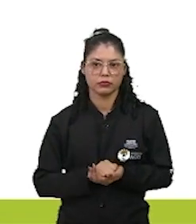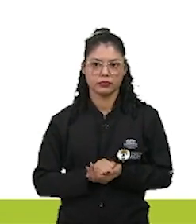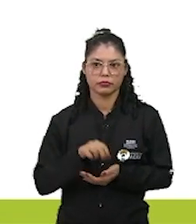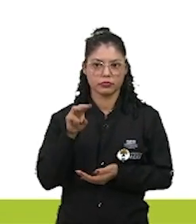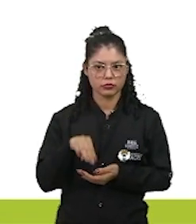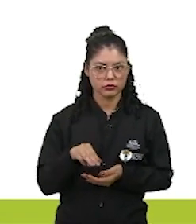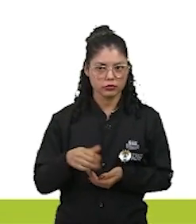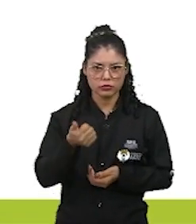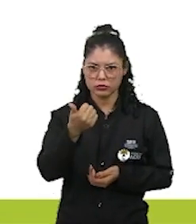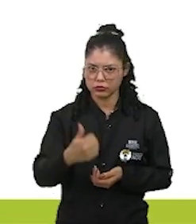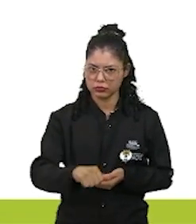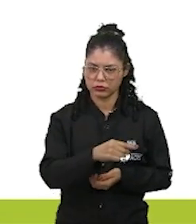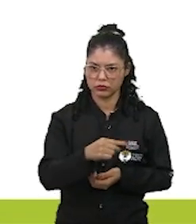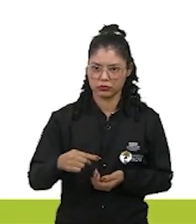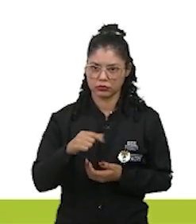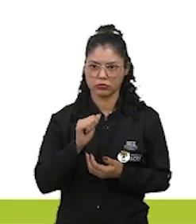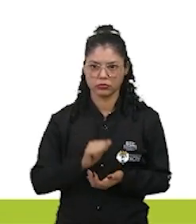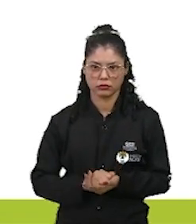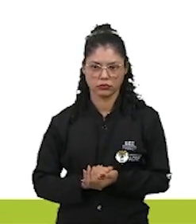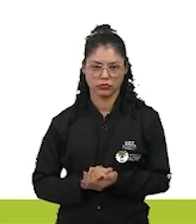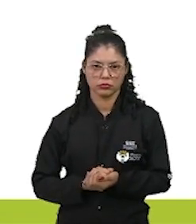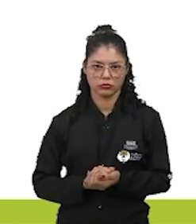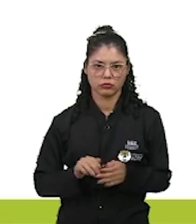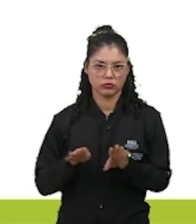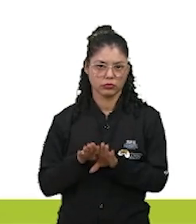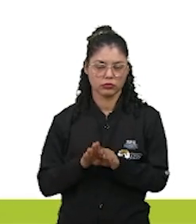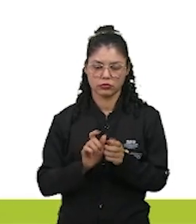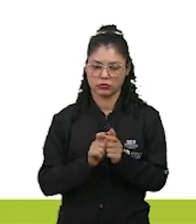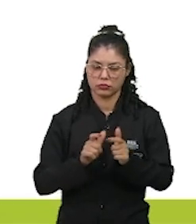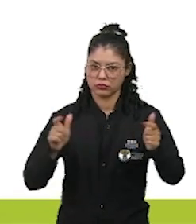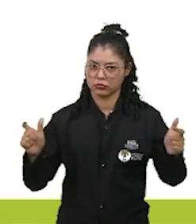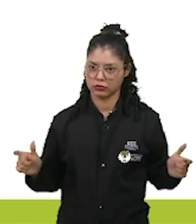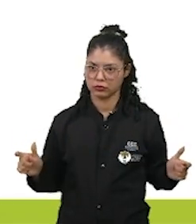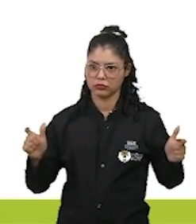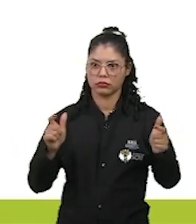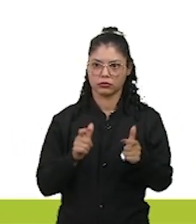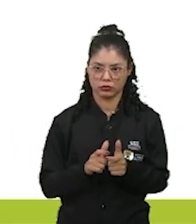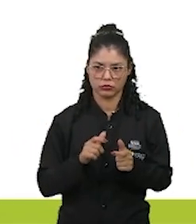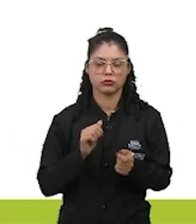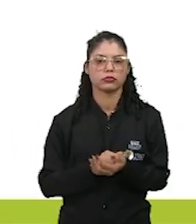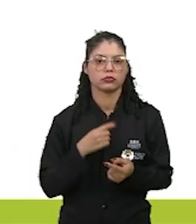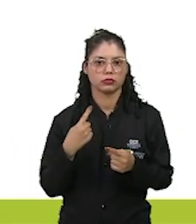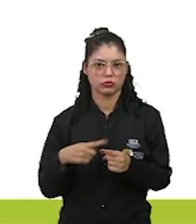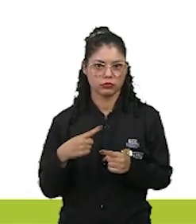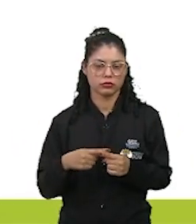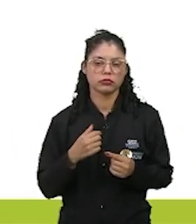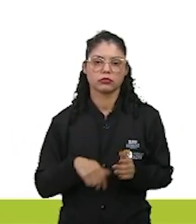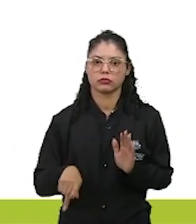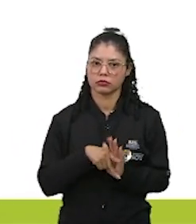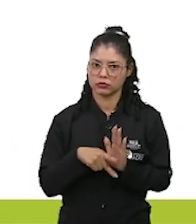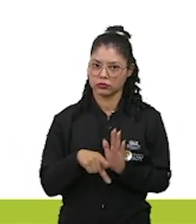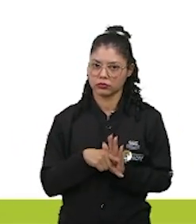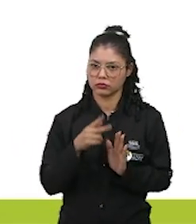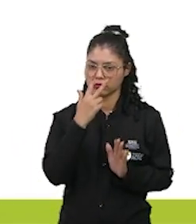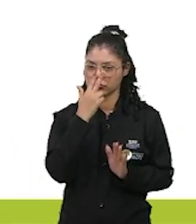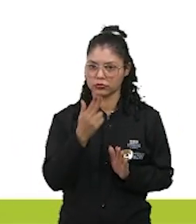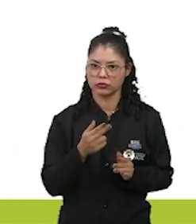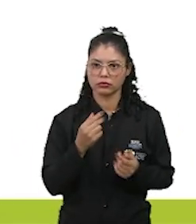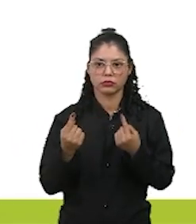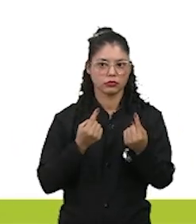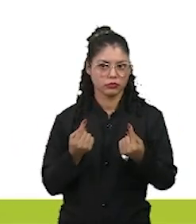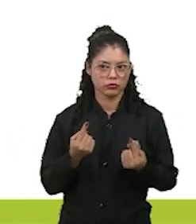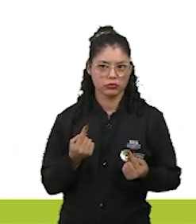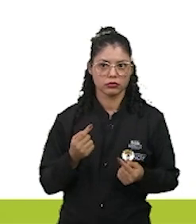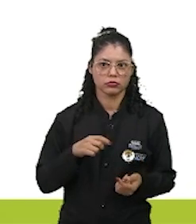ele passa a ser negativo, ou seja, ele é decrescente. Por quê, professor? Porque ele vai cortar os quadrantes pares, ou seja, o